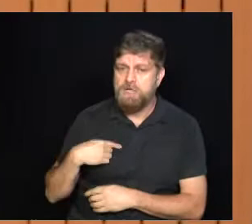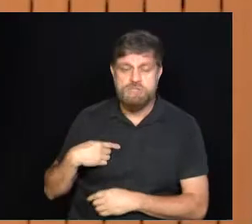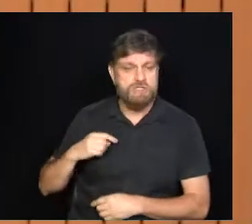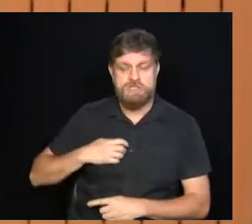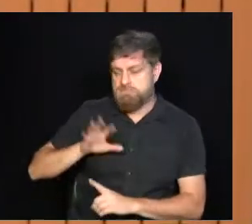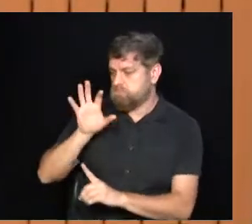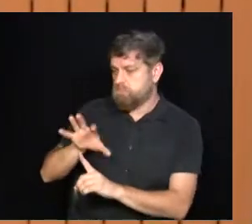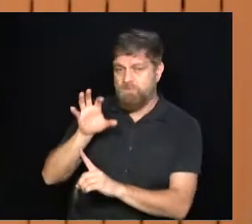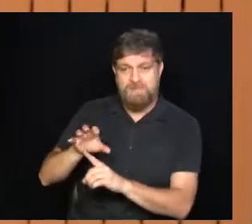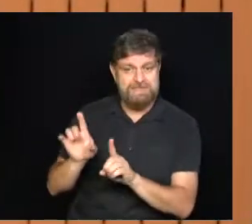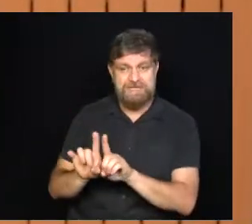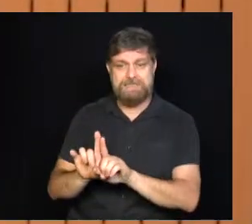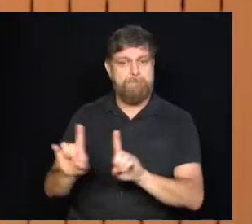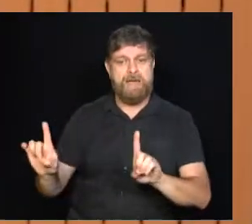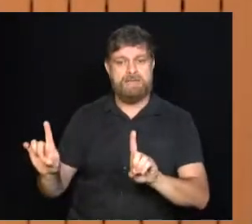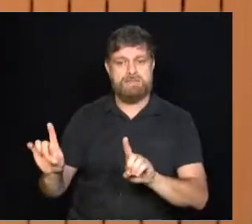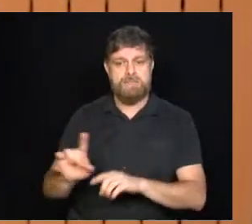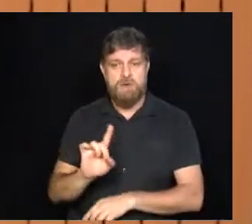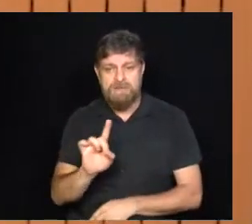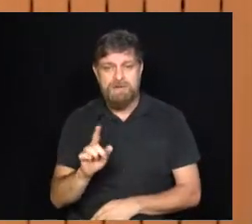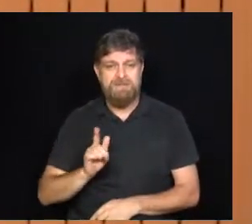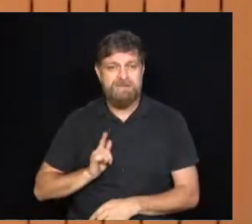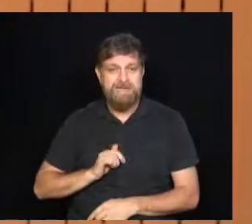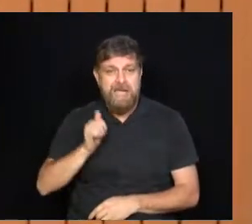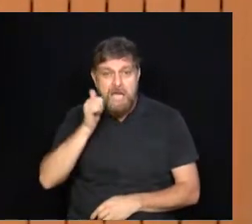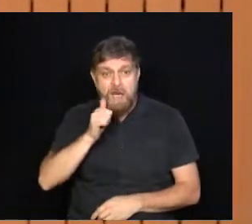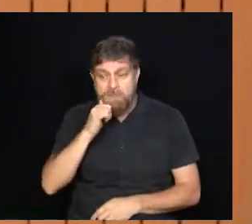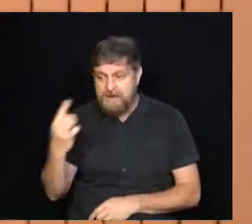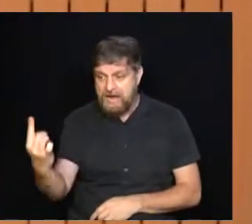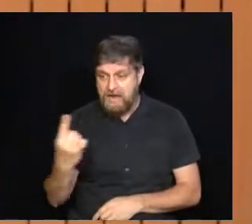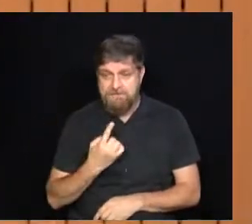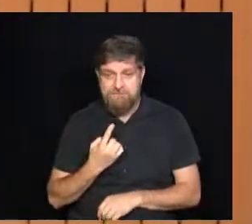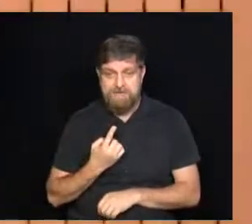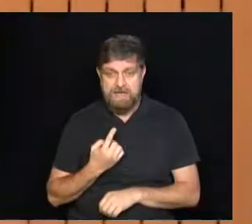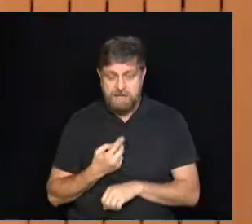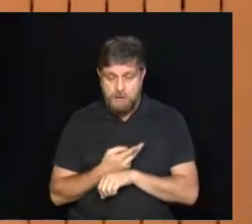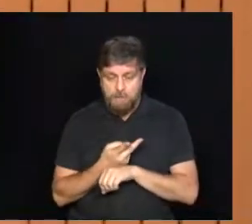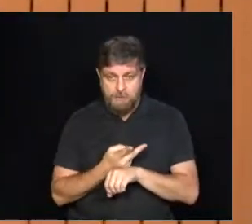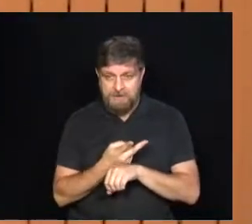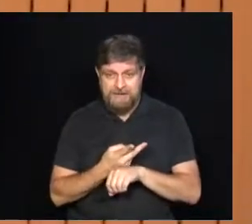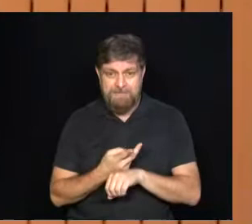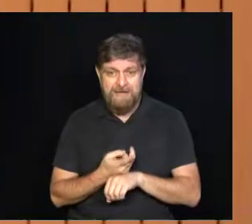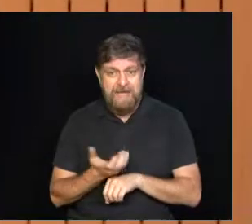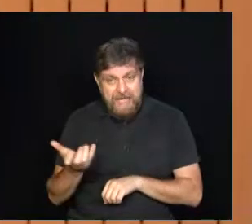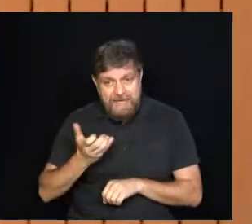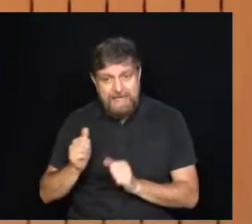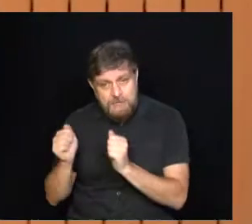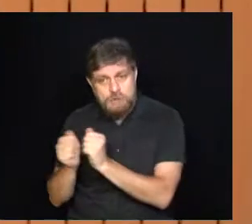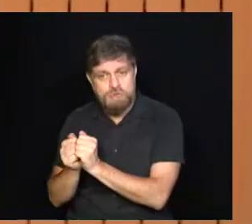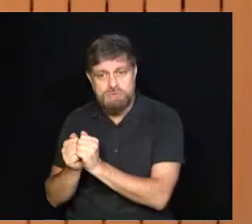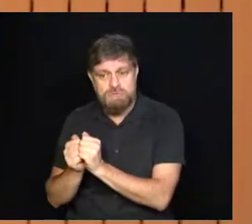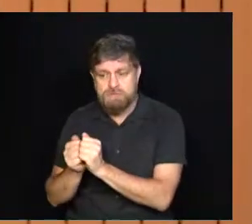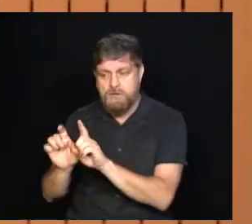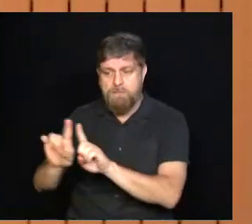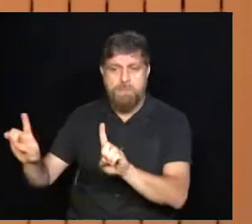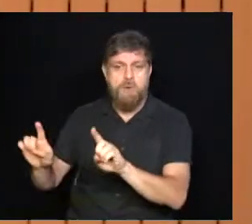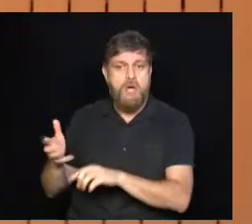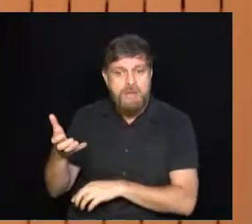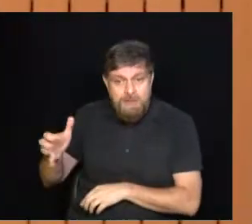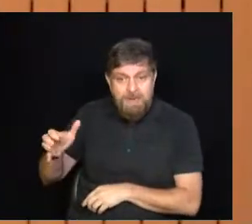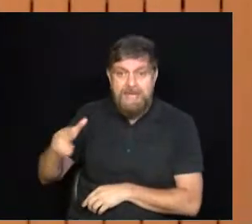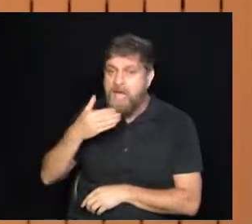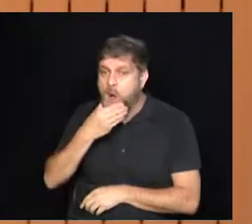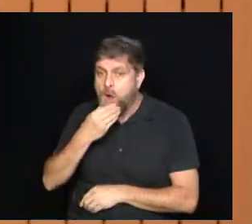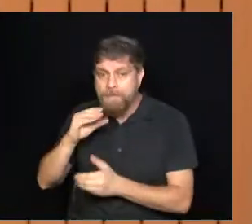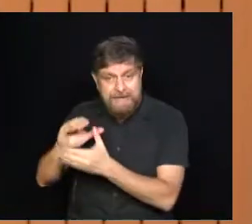a separação, porque algumas delas nos procuram e não querem largar do seu companheiro. Então, ali a gente vai poder ter